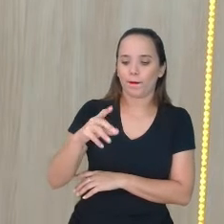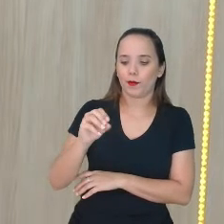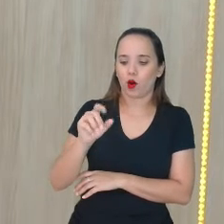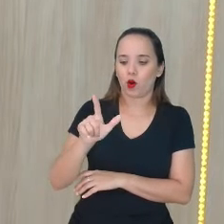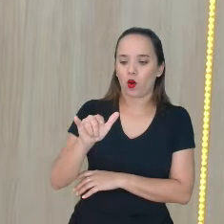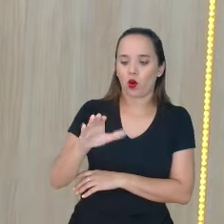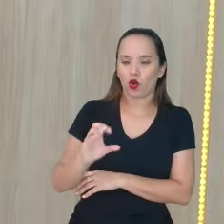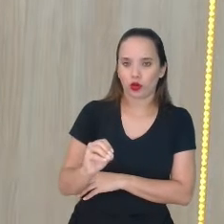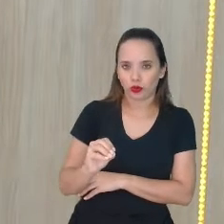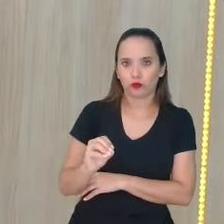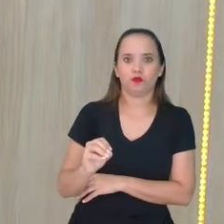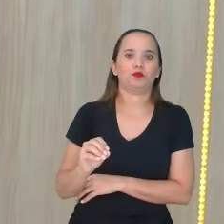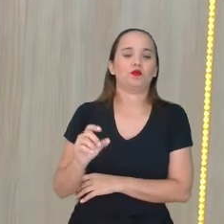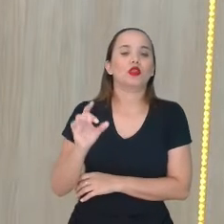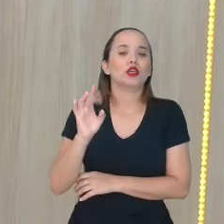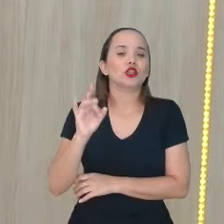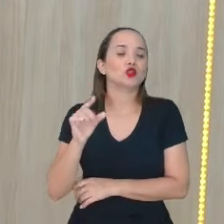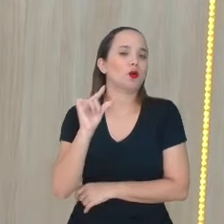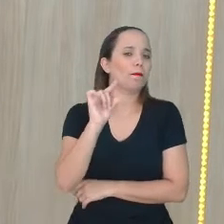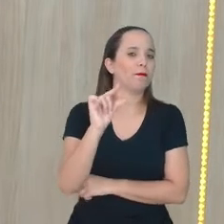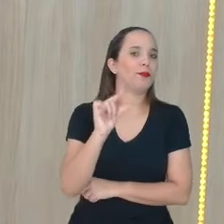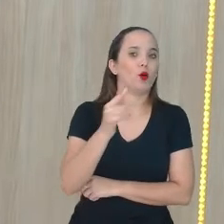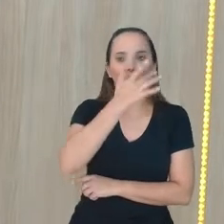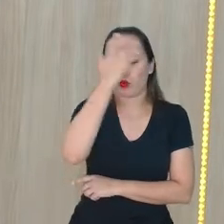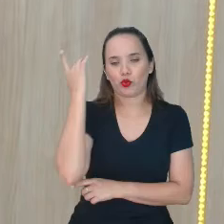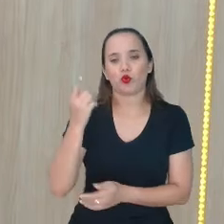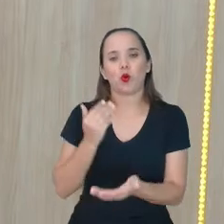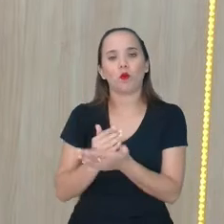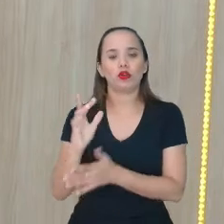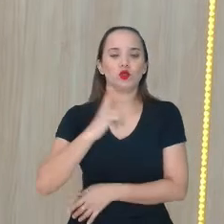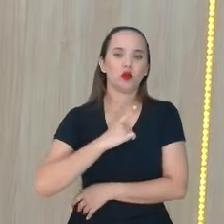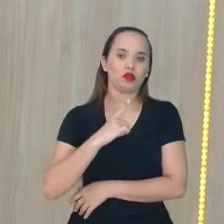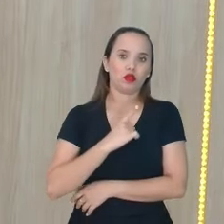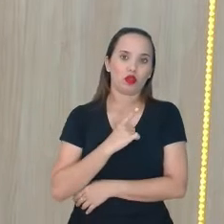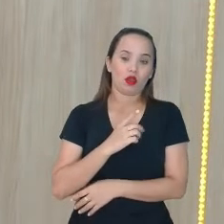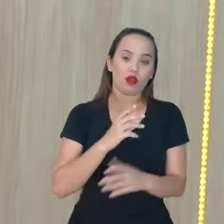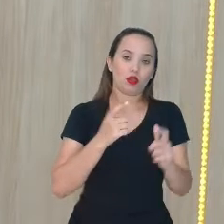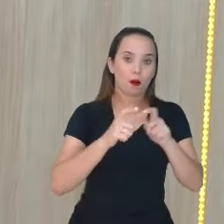de poucos. E a maioria foi tendo que